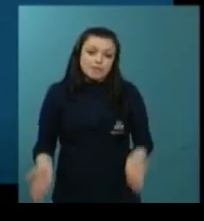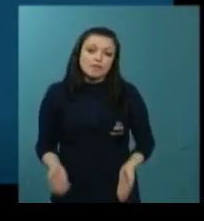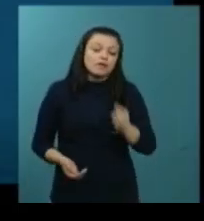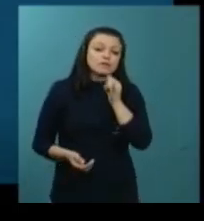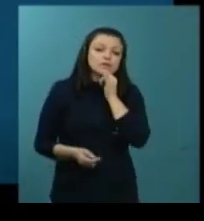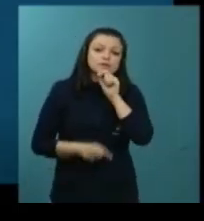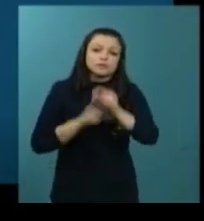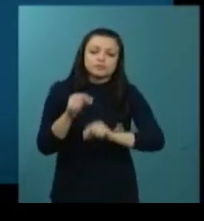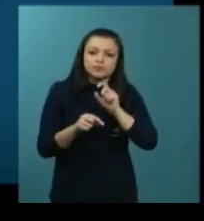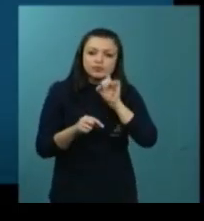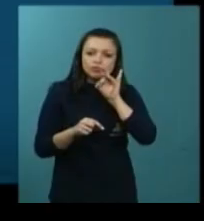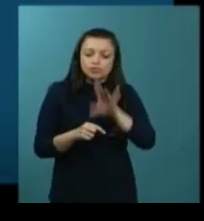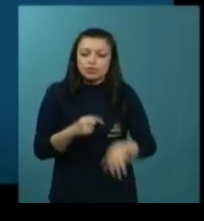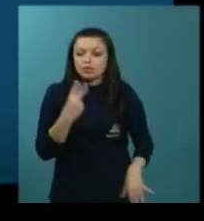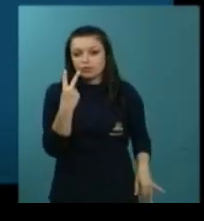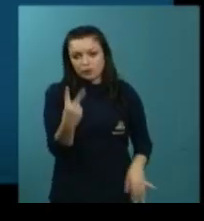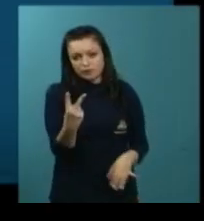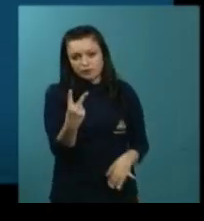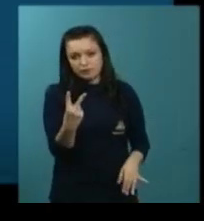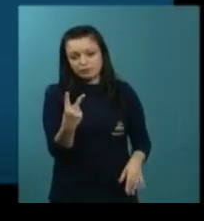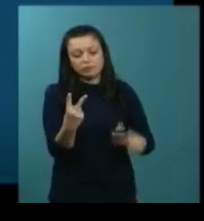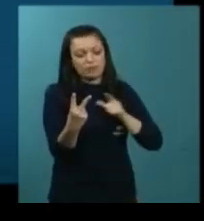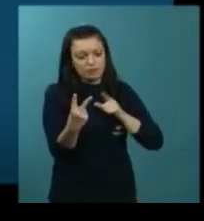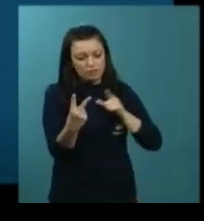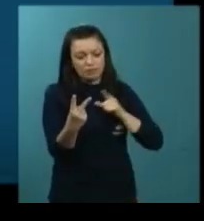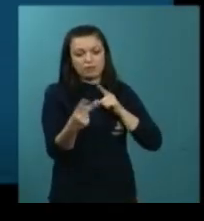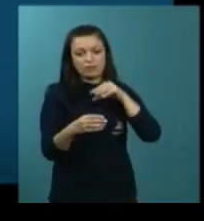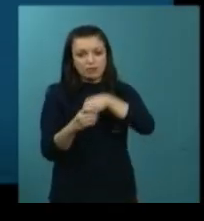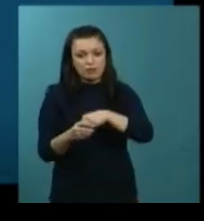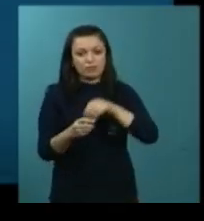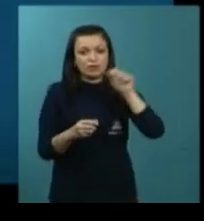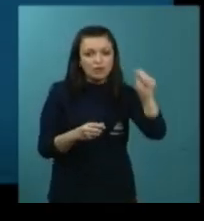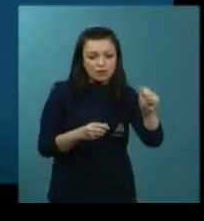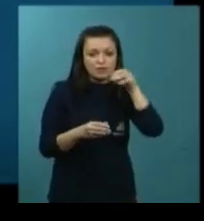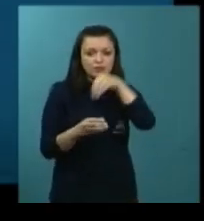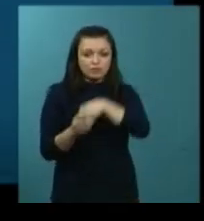exemplo percebemos que apenas 2 elementos